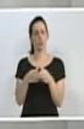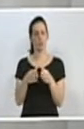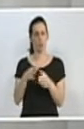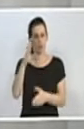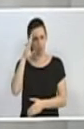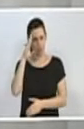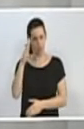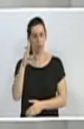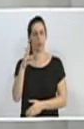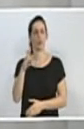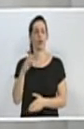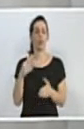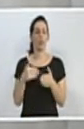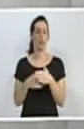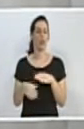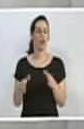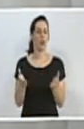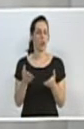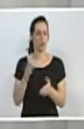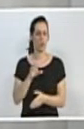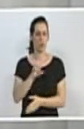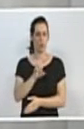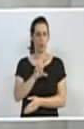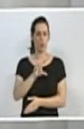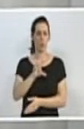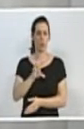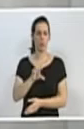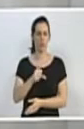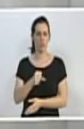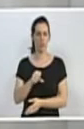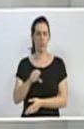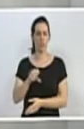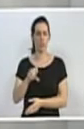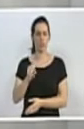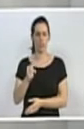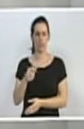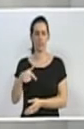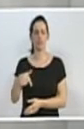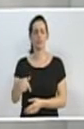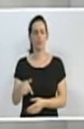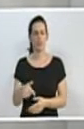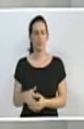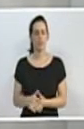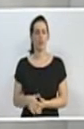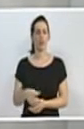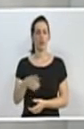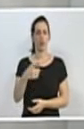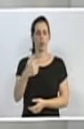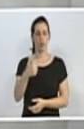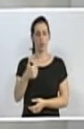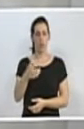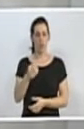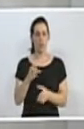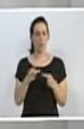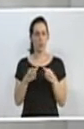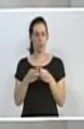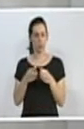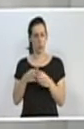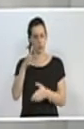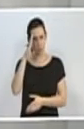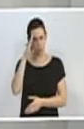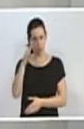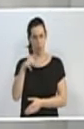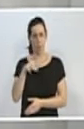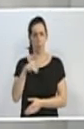Em 1987, foi criado, no dia 6 de março, o 10º Batalhão da Polícia Militar, ocupando